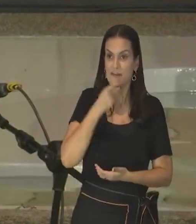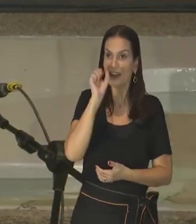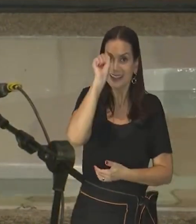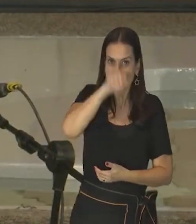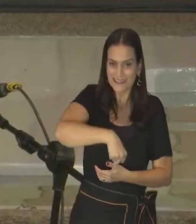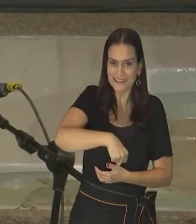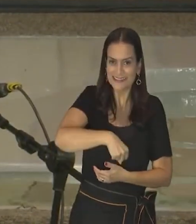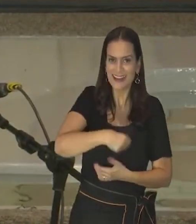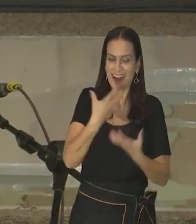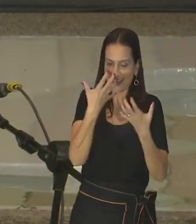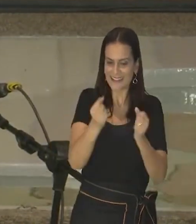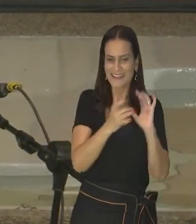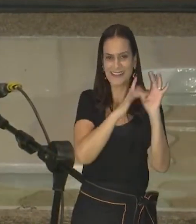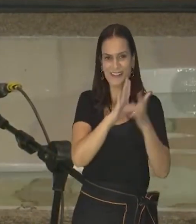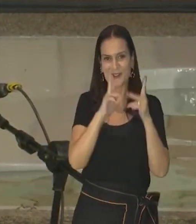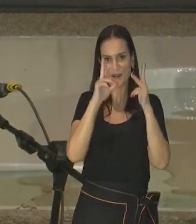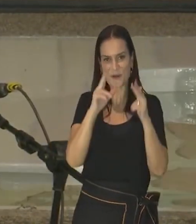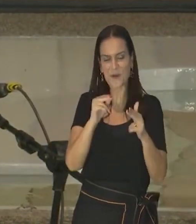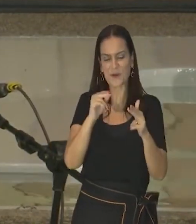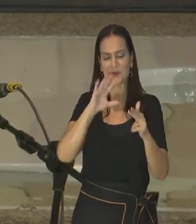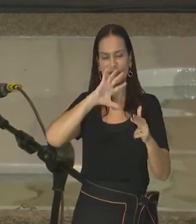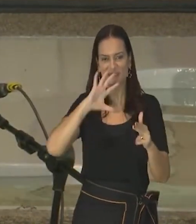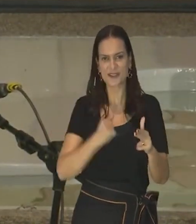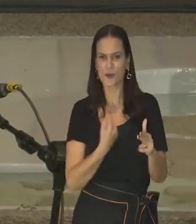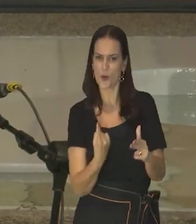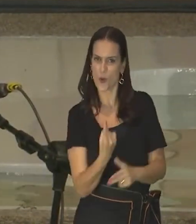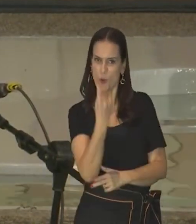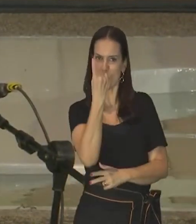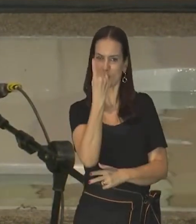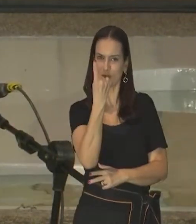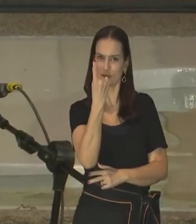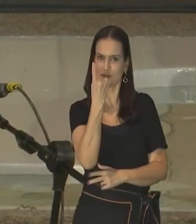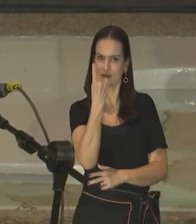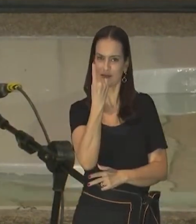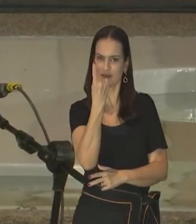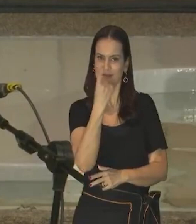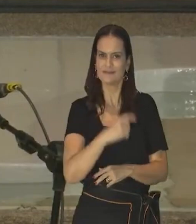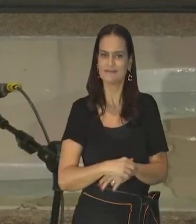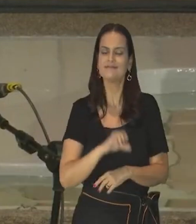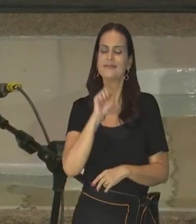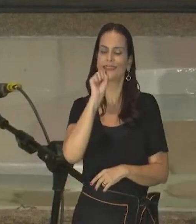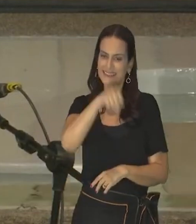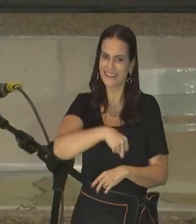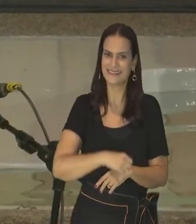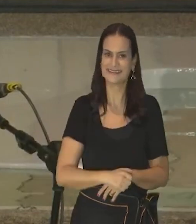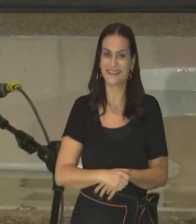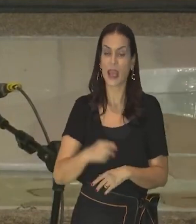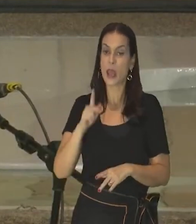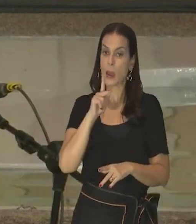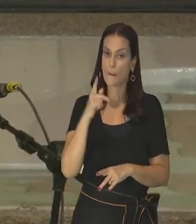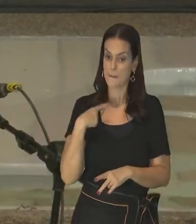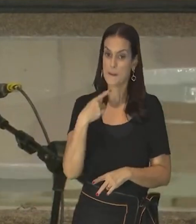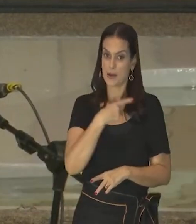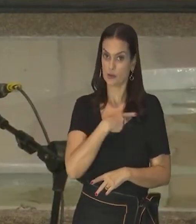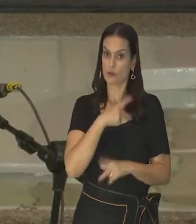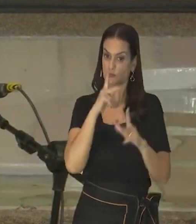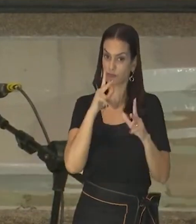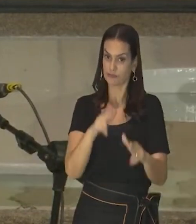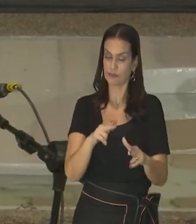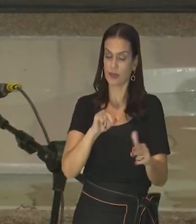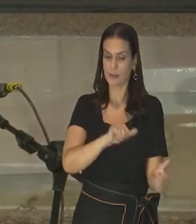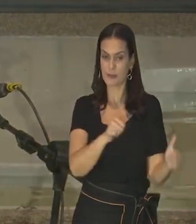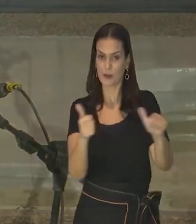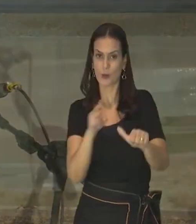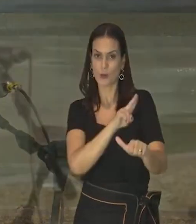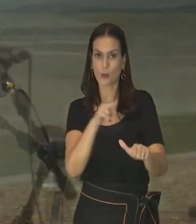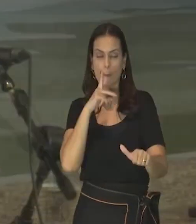confirma a sua decisão de aceitar a Cristo como seu único e suficiente Salvador? Sim. Eu, como ministro do Evangelho, o batizo em